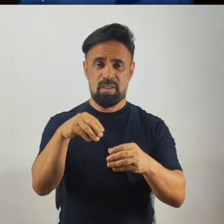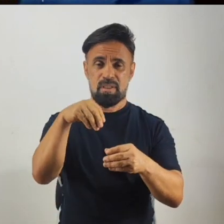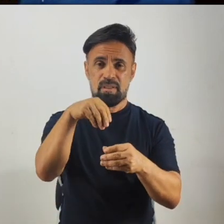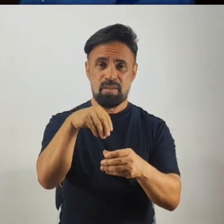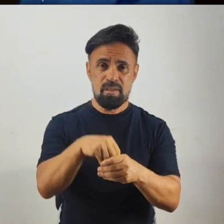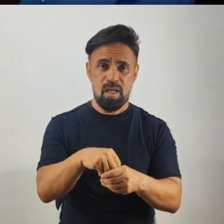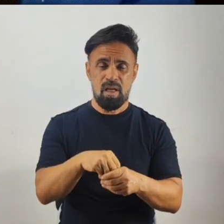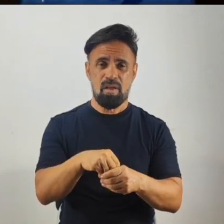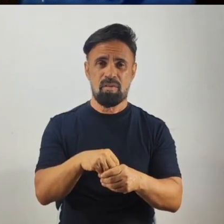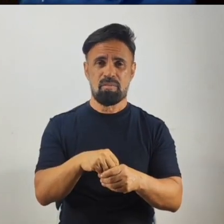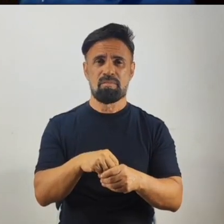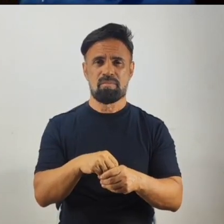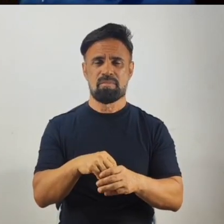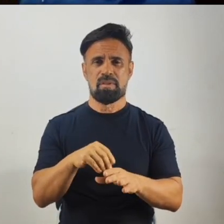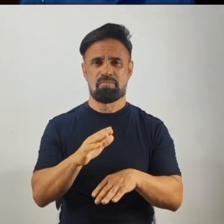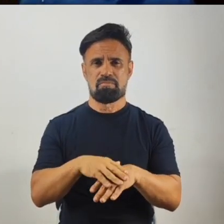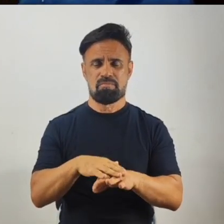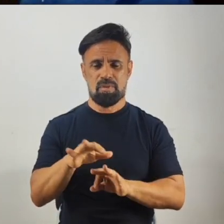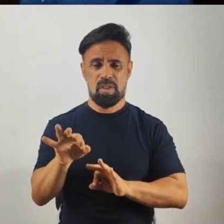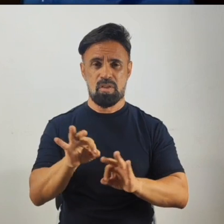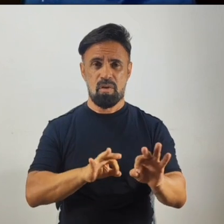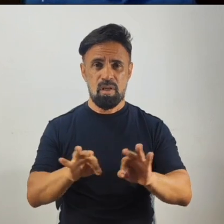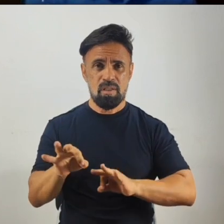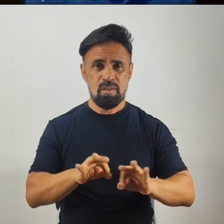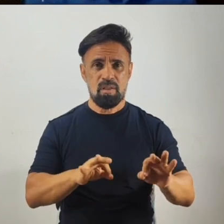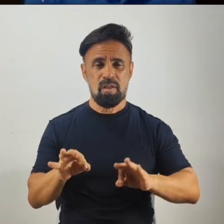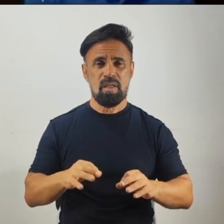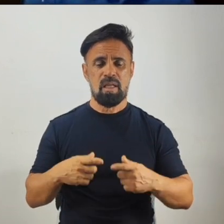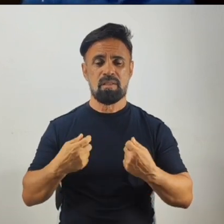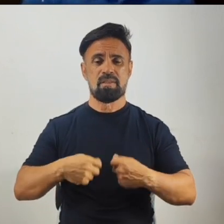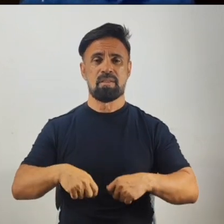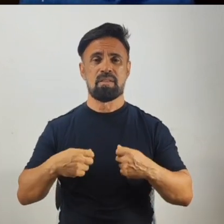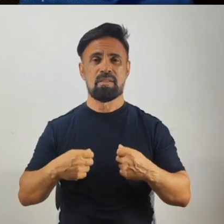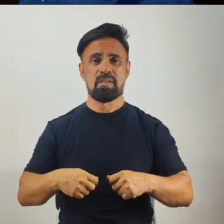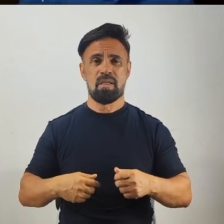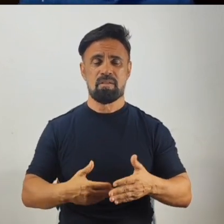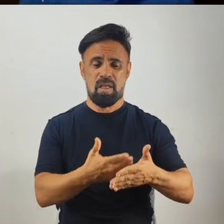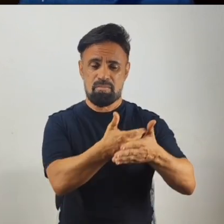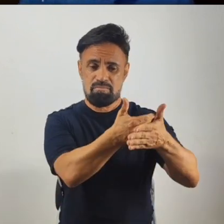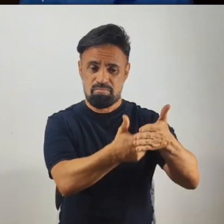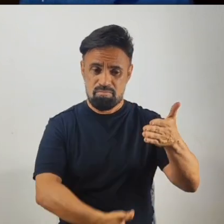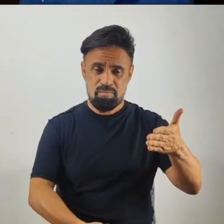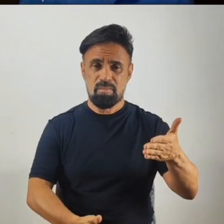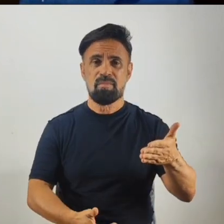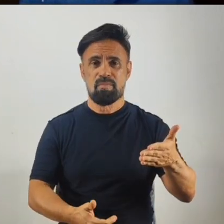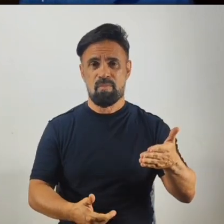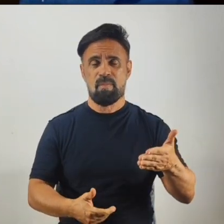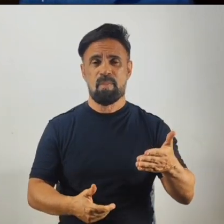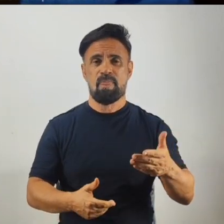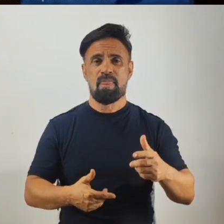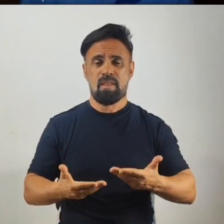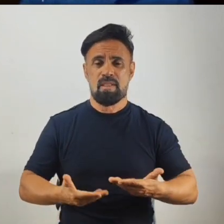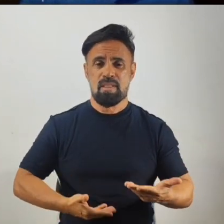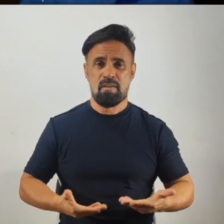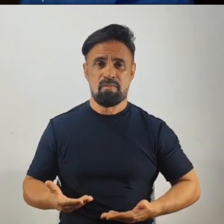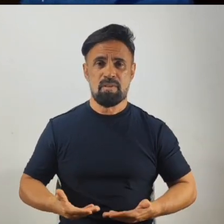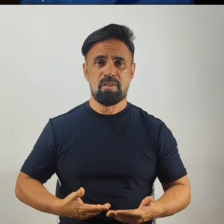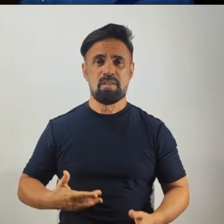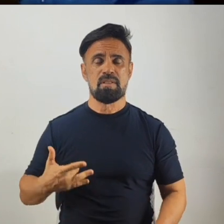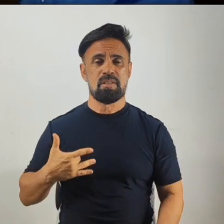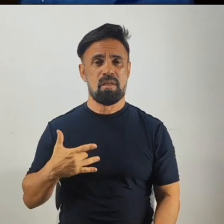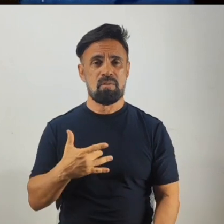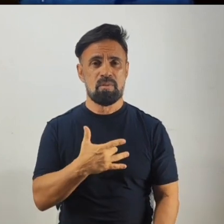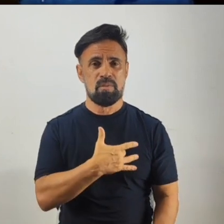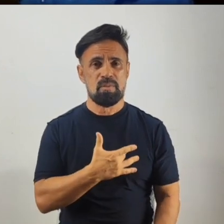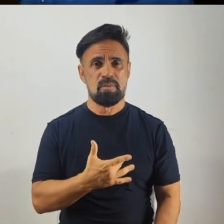Então, no regimento interno dessas condições organizacionais, há a necessidade da licença